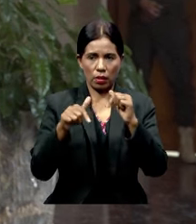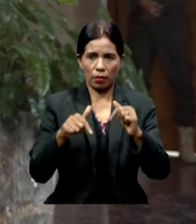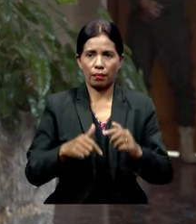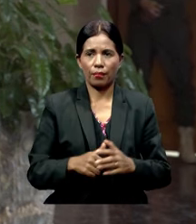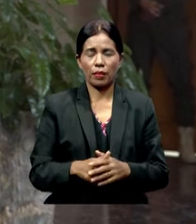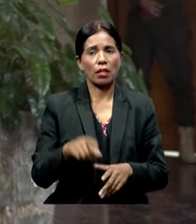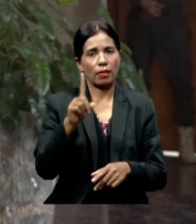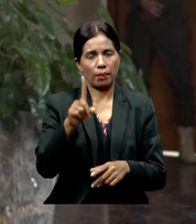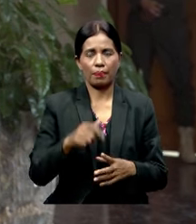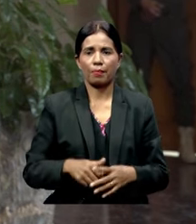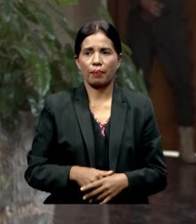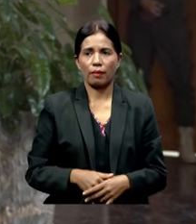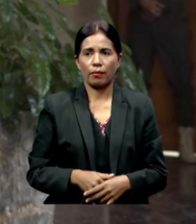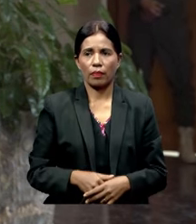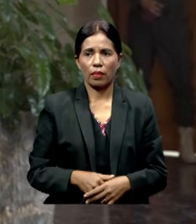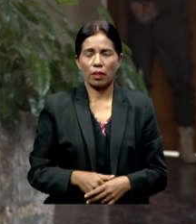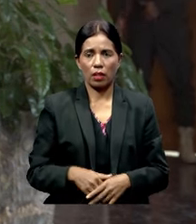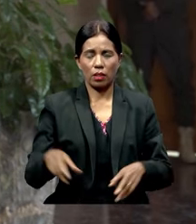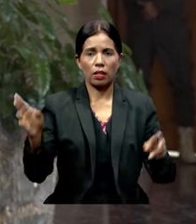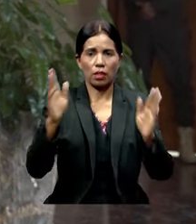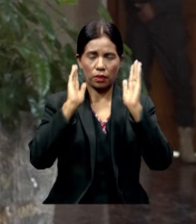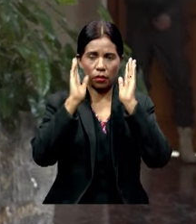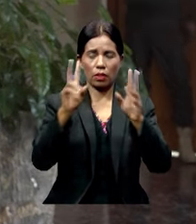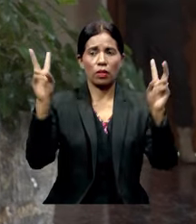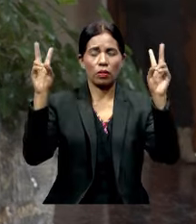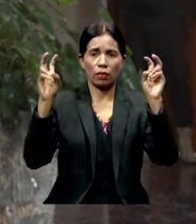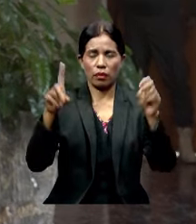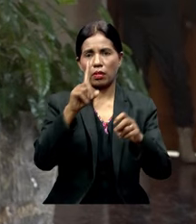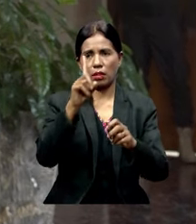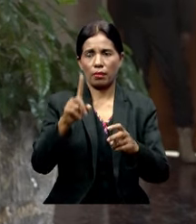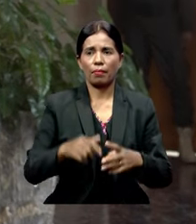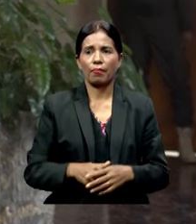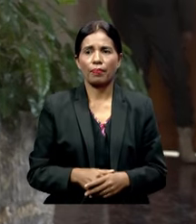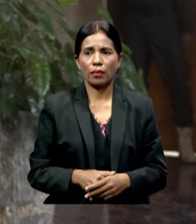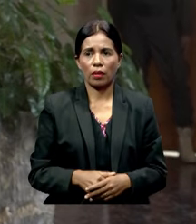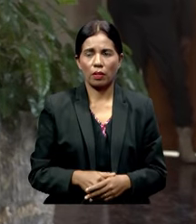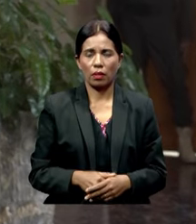Ne ida, conceito ida, objeto ninia.